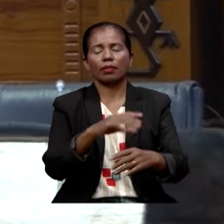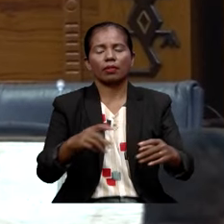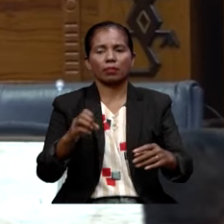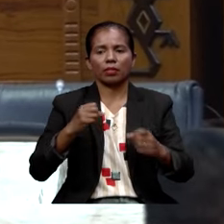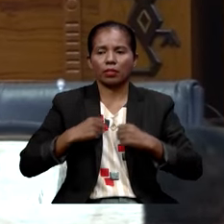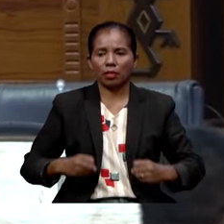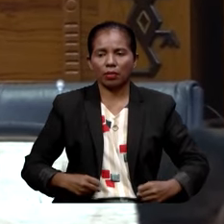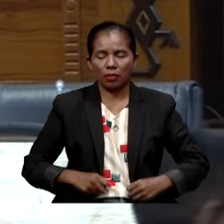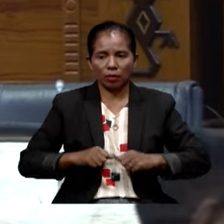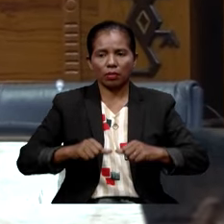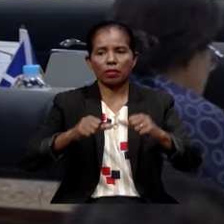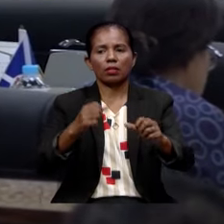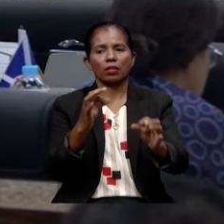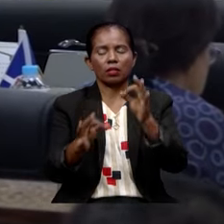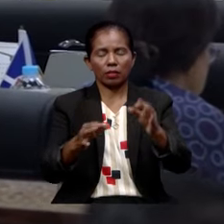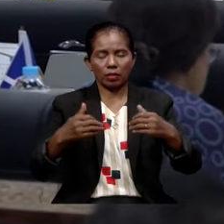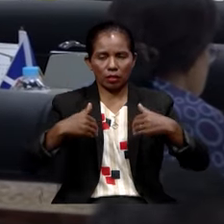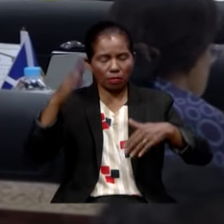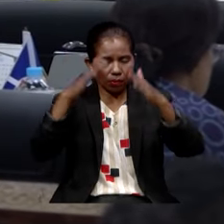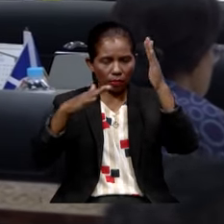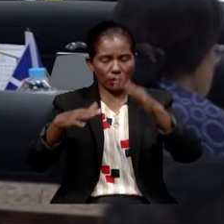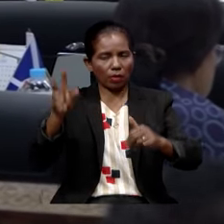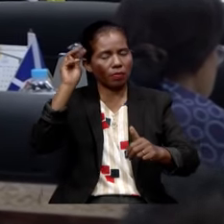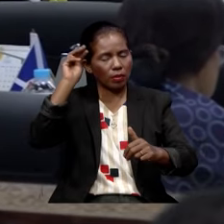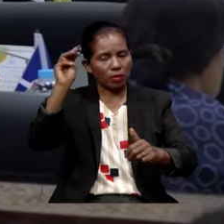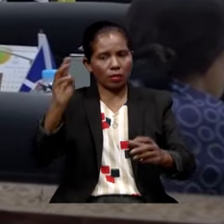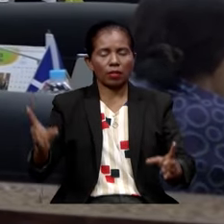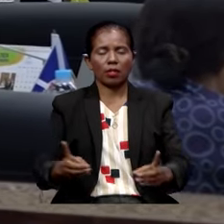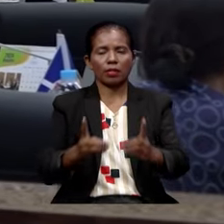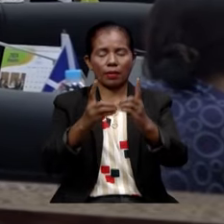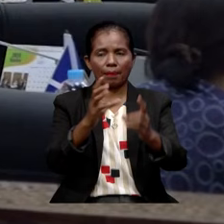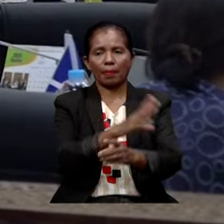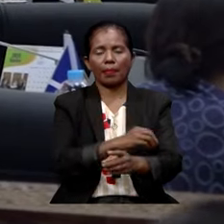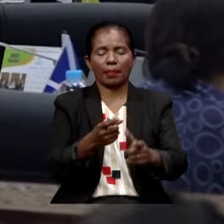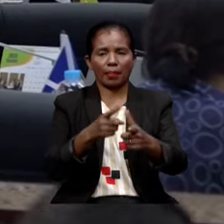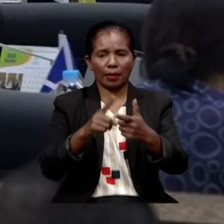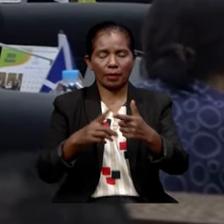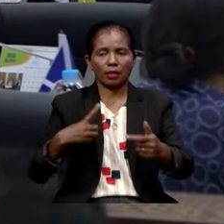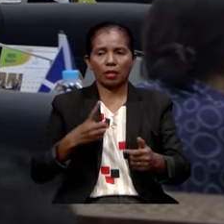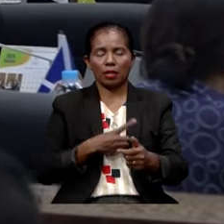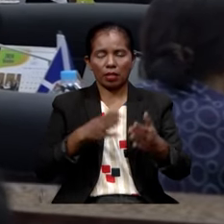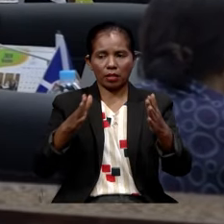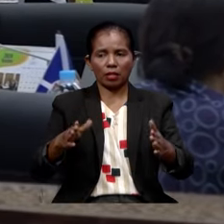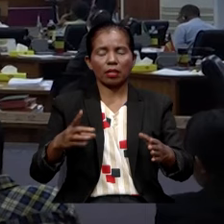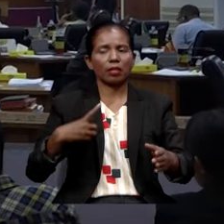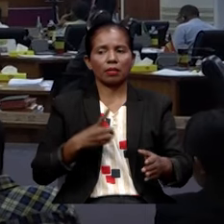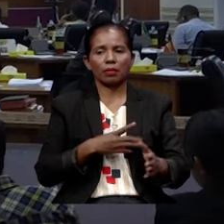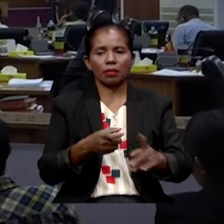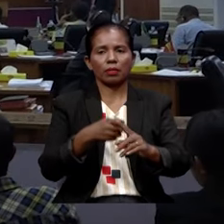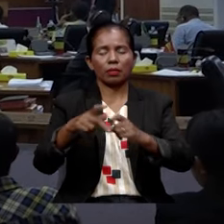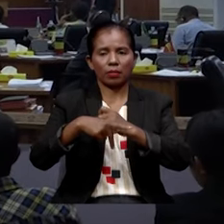saúde lá normal, mas que ia problema balo no bem Ministério Açoro. A intervenção russa deputada né, deputado Cira Russi